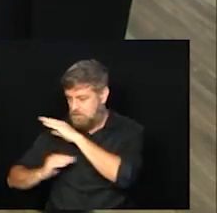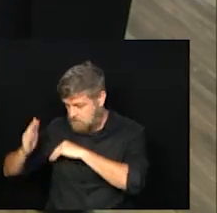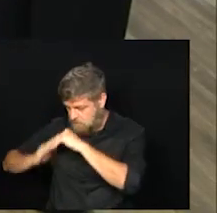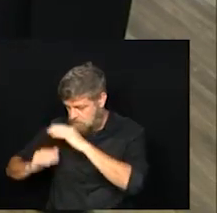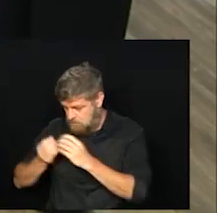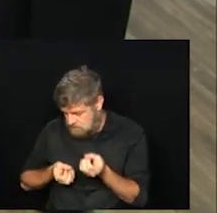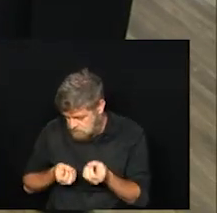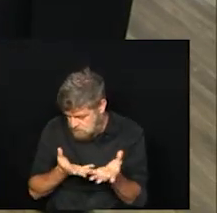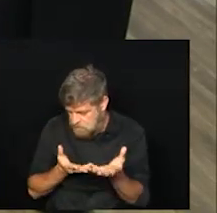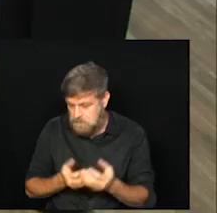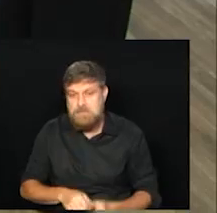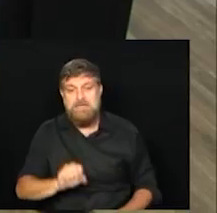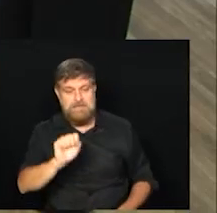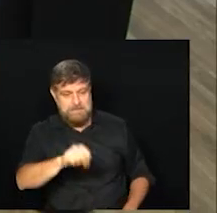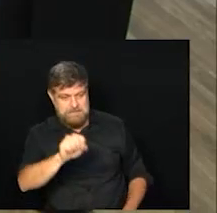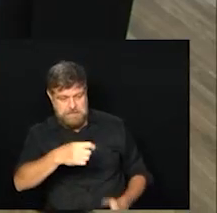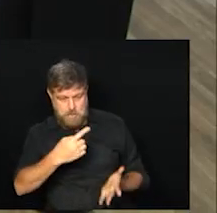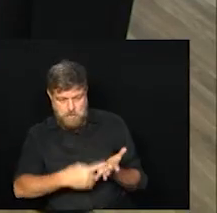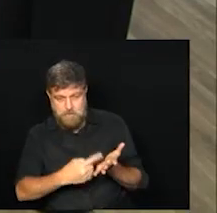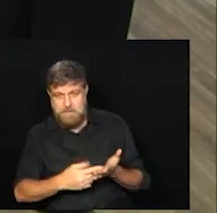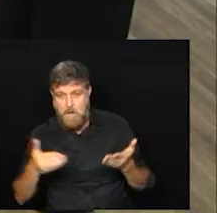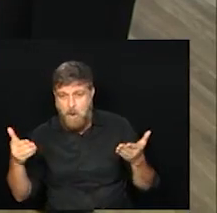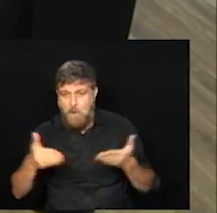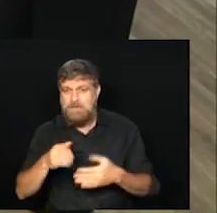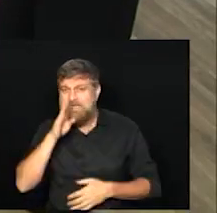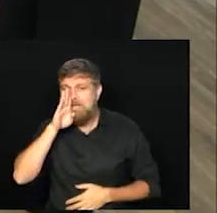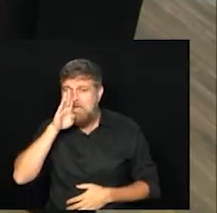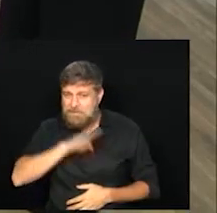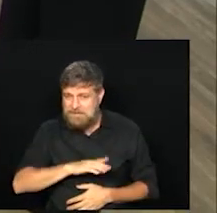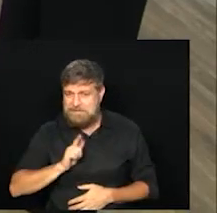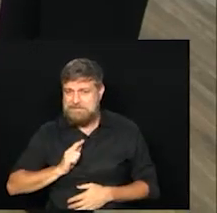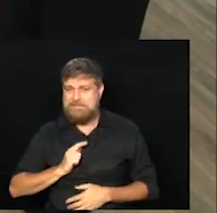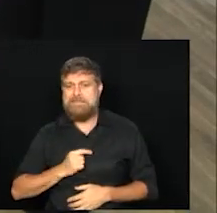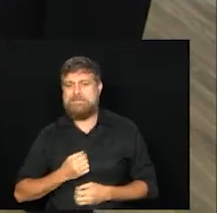Legislativo. Isso, volta amanhã, até porque hoje a gente tem uma tarde agitada e